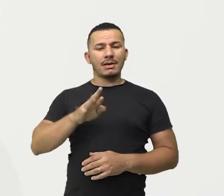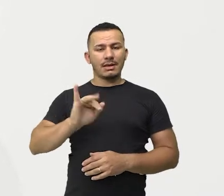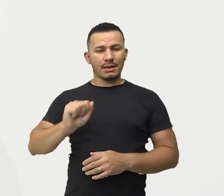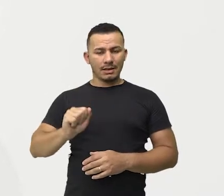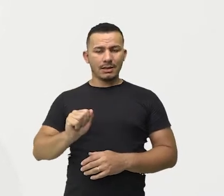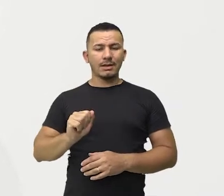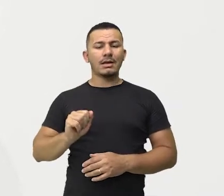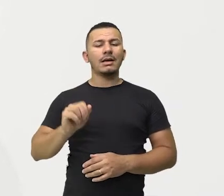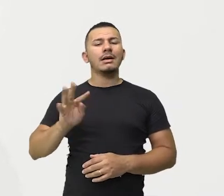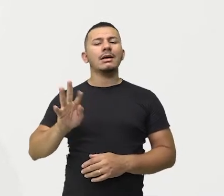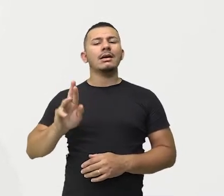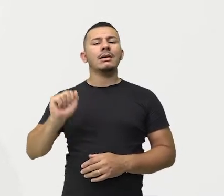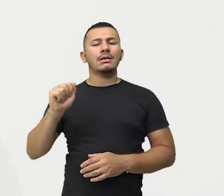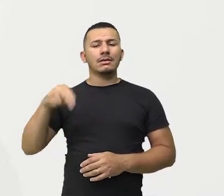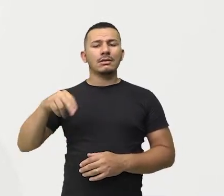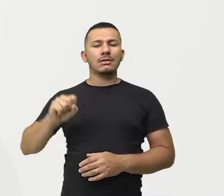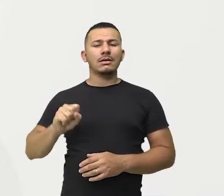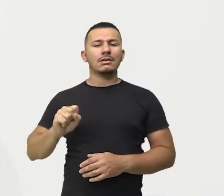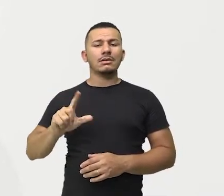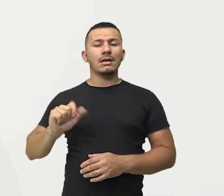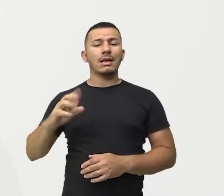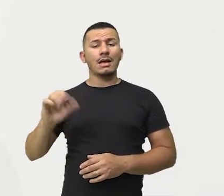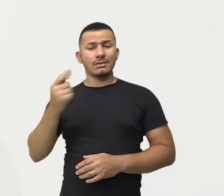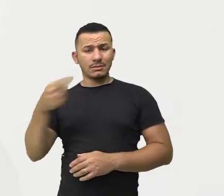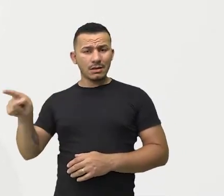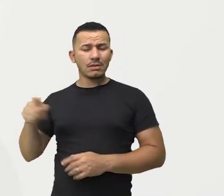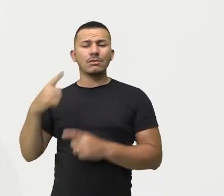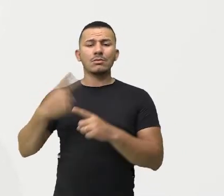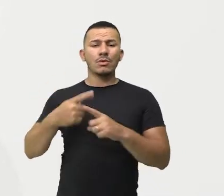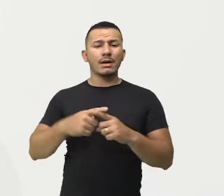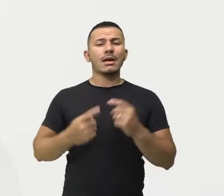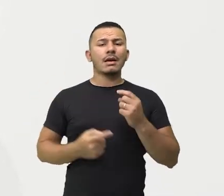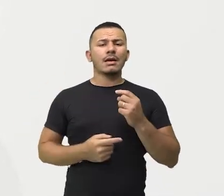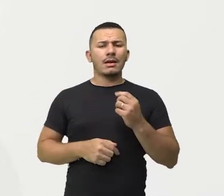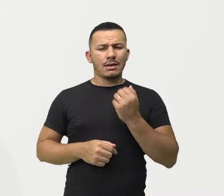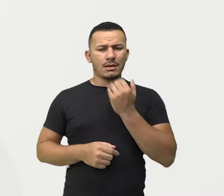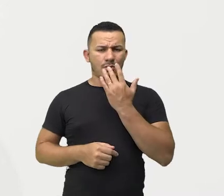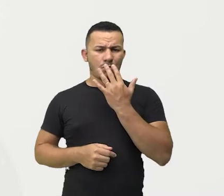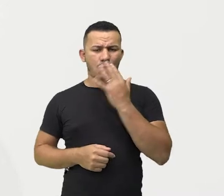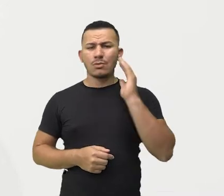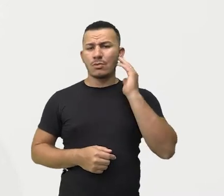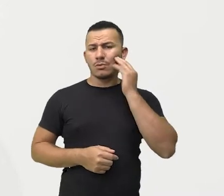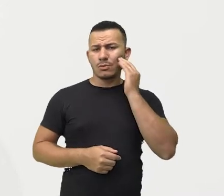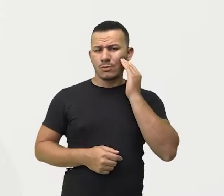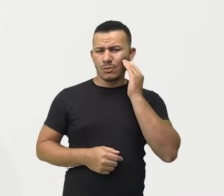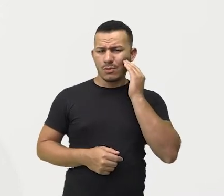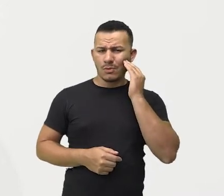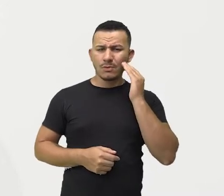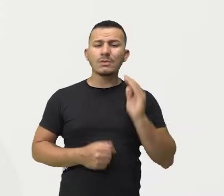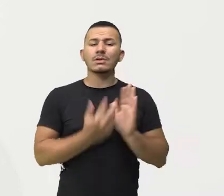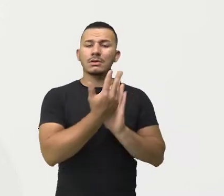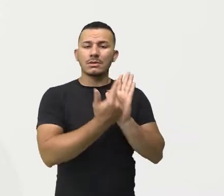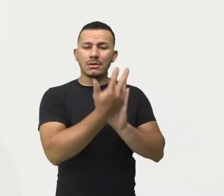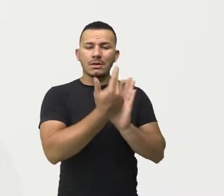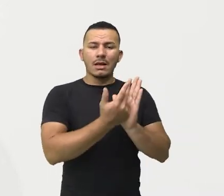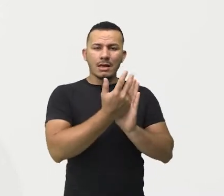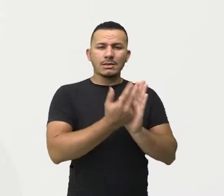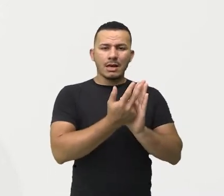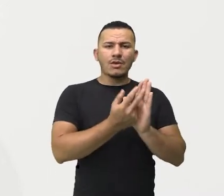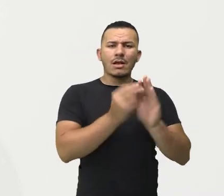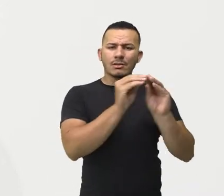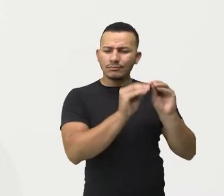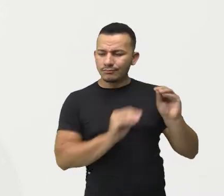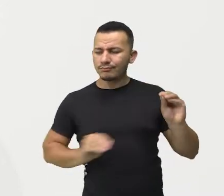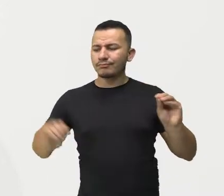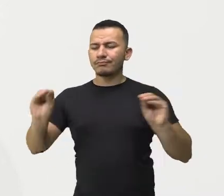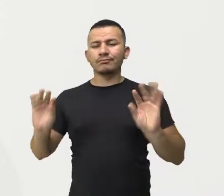Por quê? Porque eu vou pegar a figura que está em rosa claro, em rosa escuro, né, e jogar em cima da